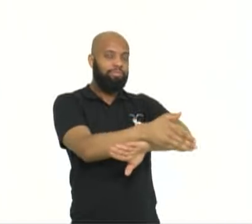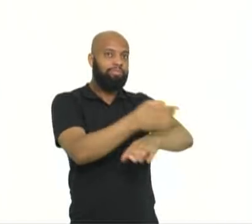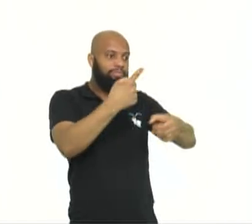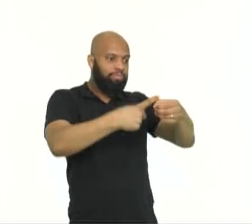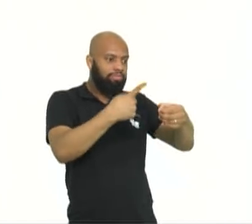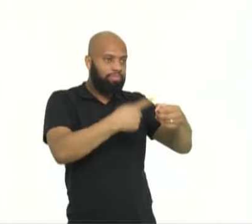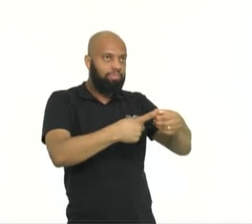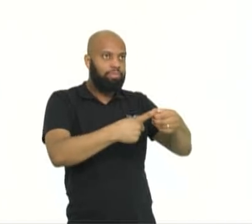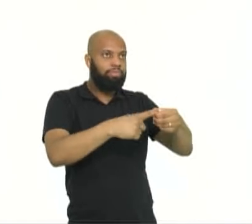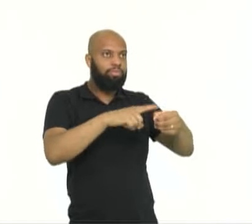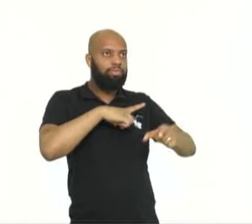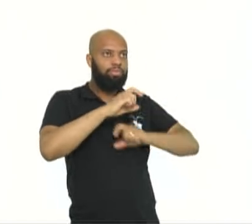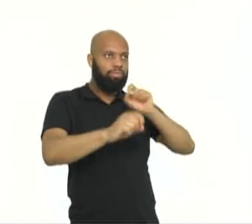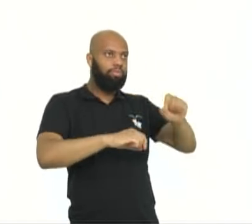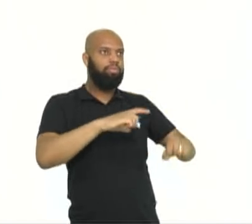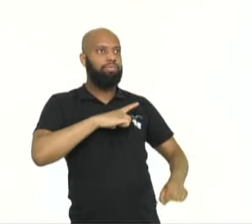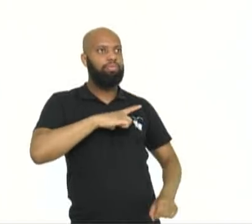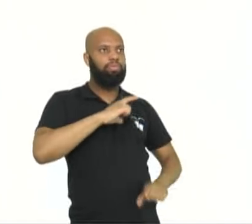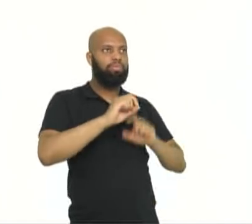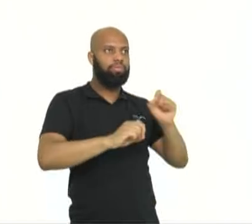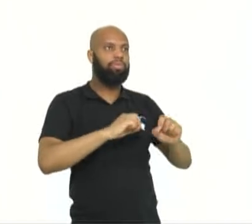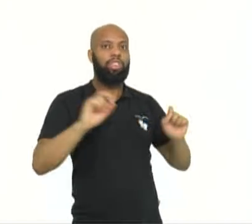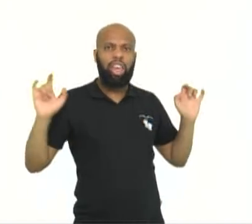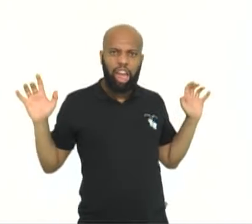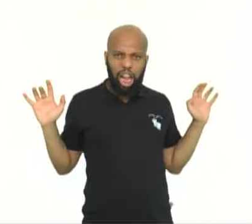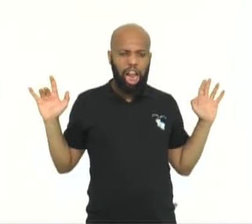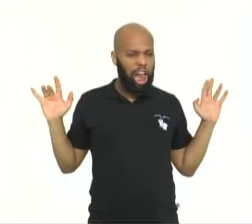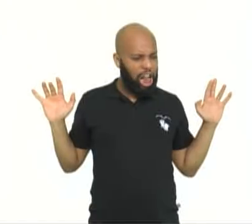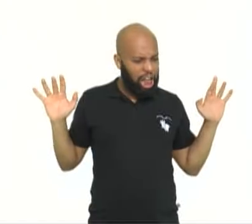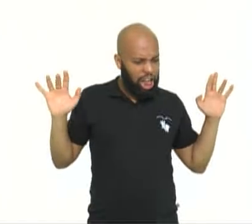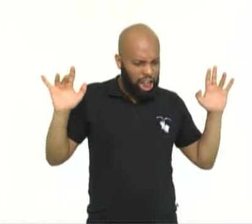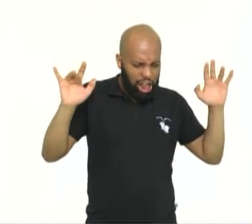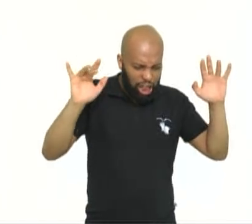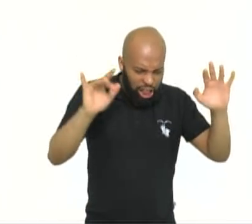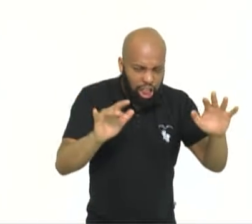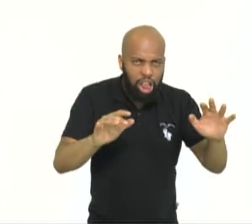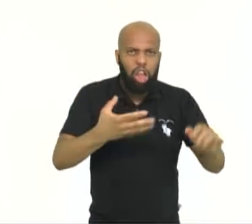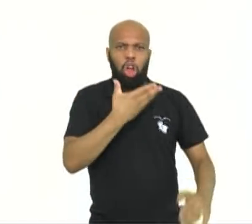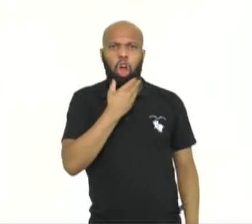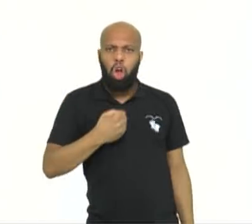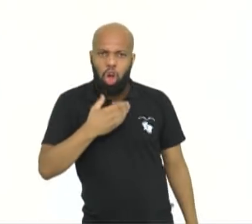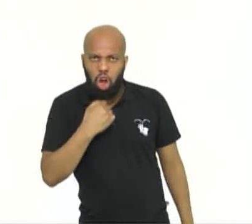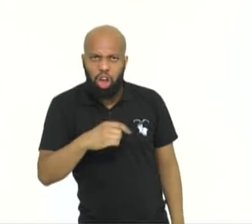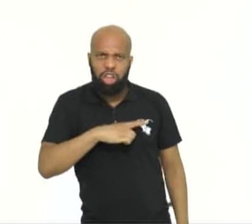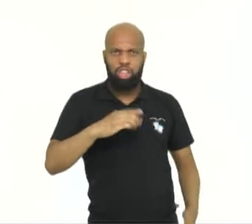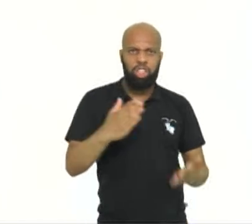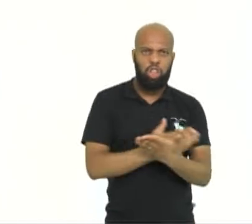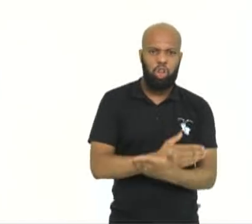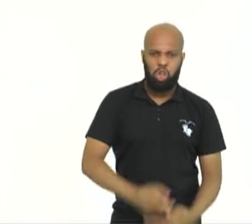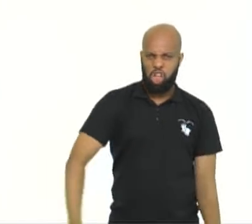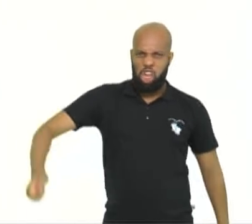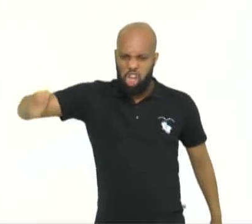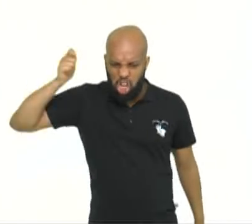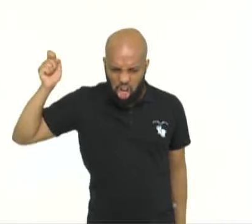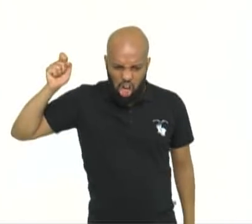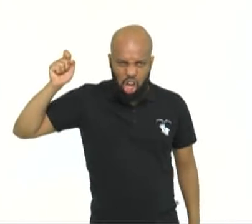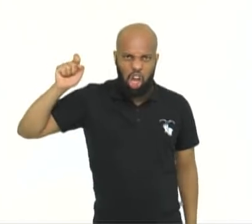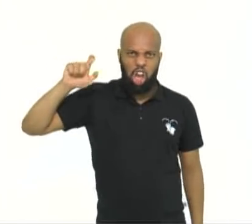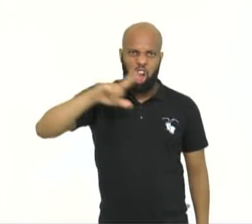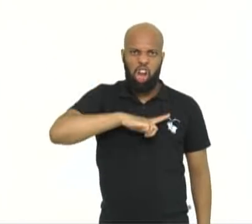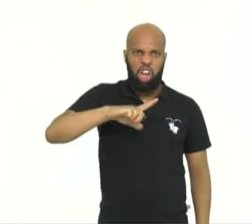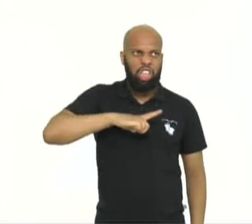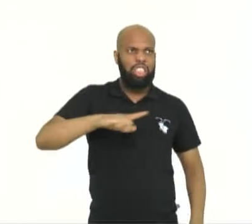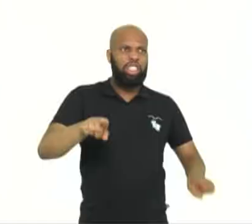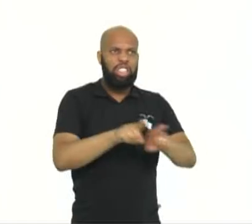cidade, caiu aquele montão de povo em cima dele, os homens, uns com porretes, outros com